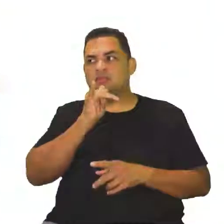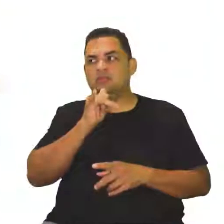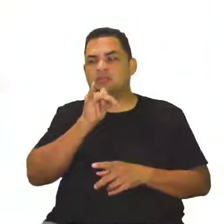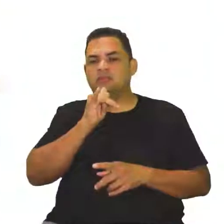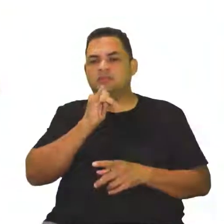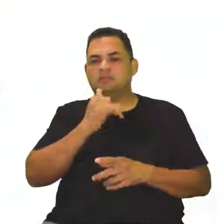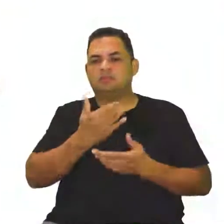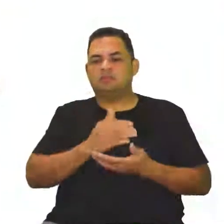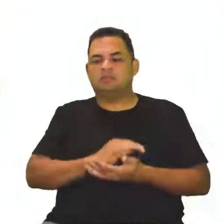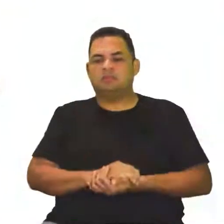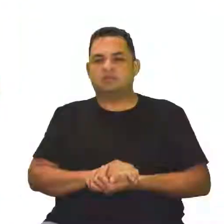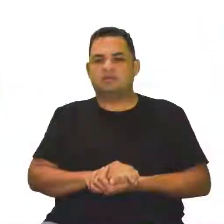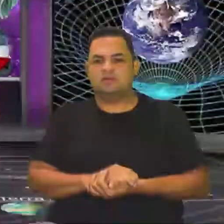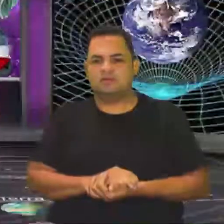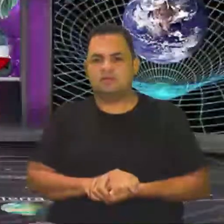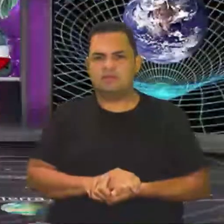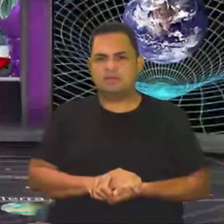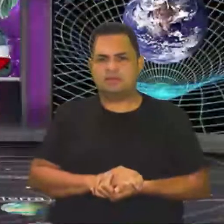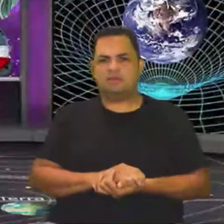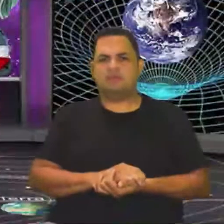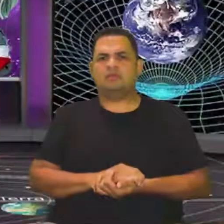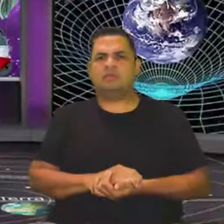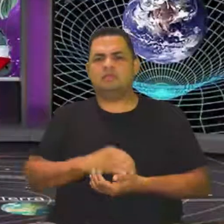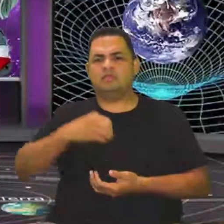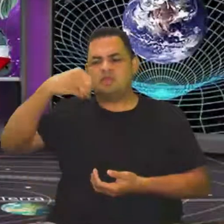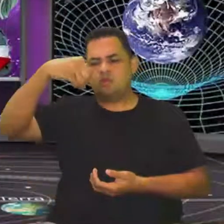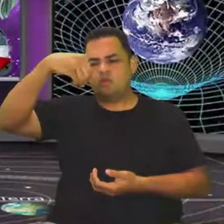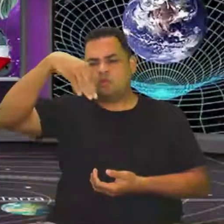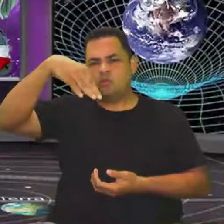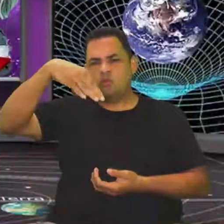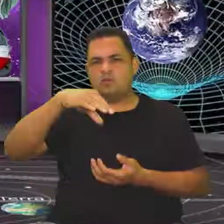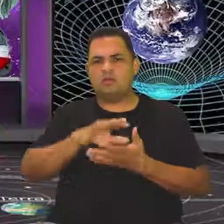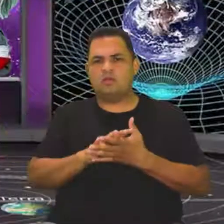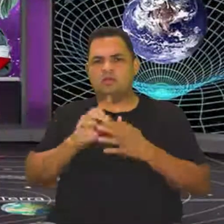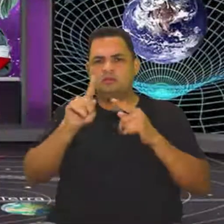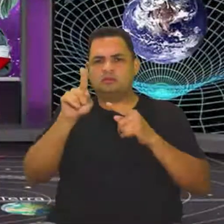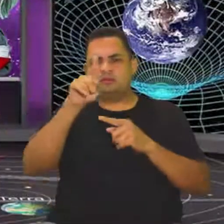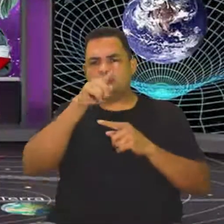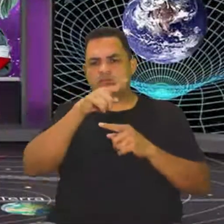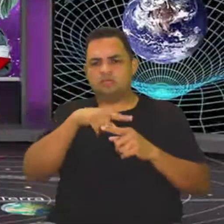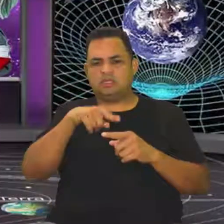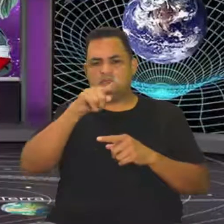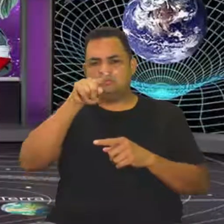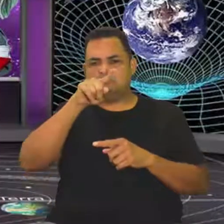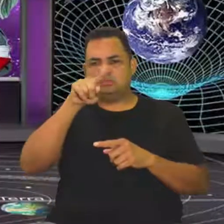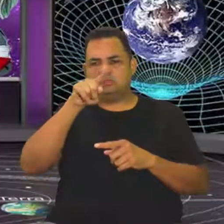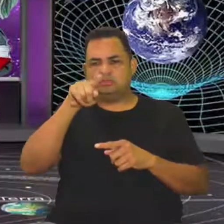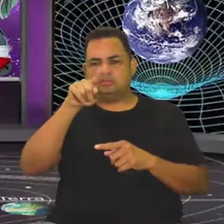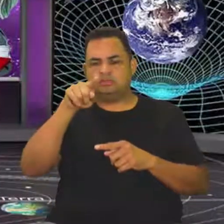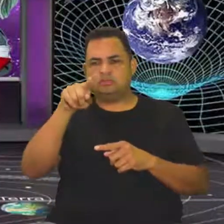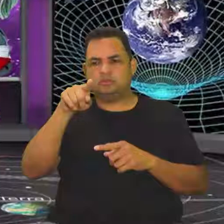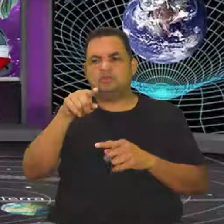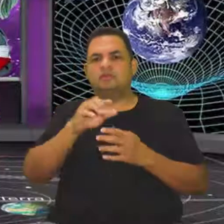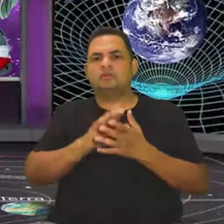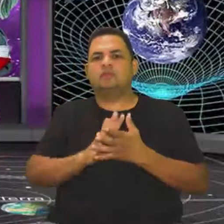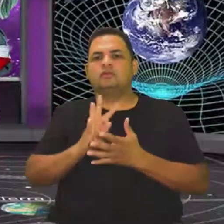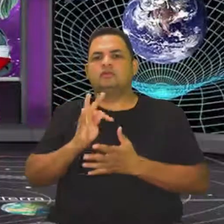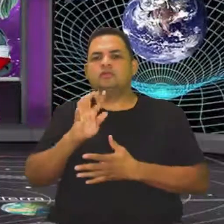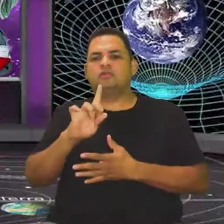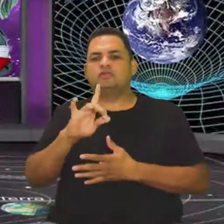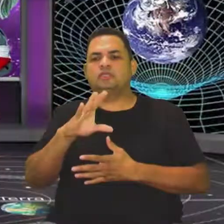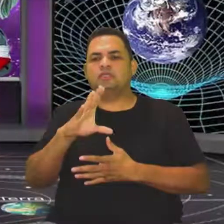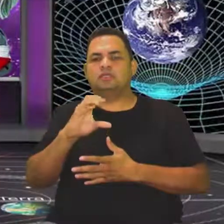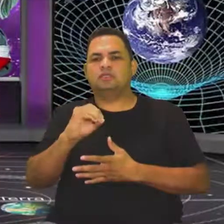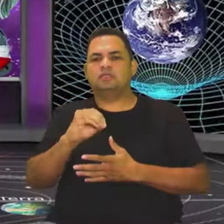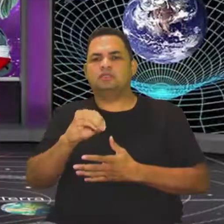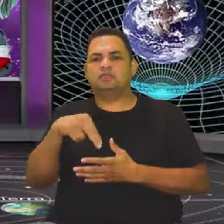né? A lâmpada incandescente, ela é composta lá por um bulbo com filamentos em tungstênio. E a questão da